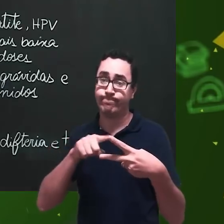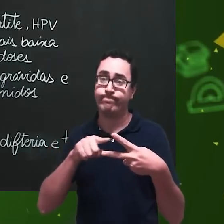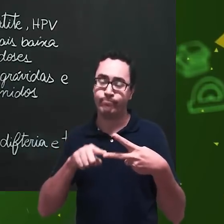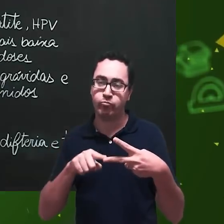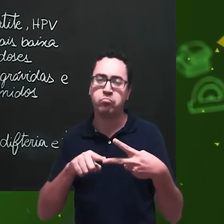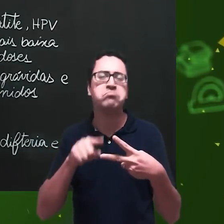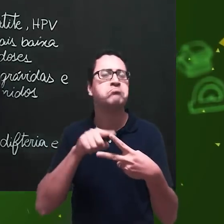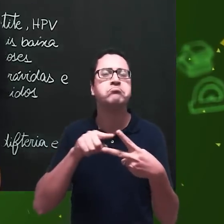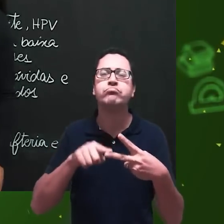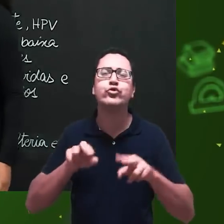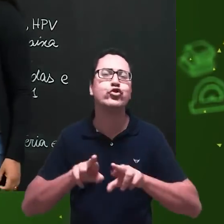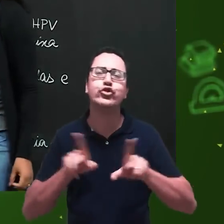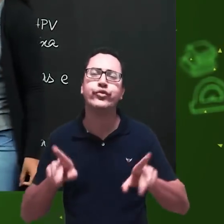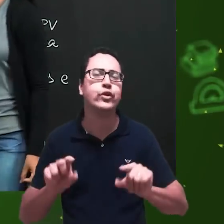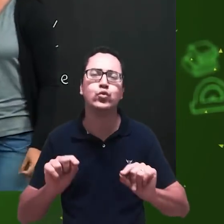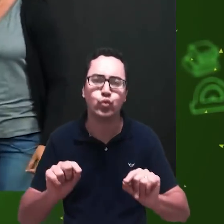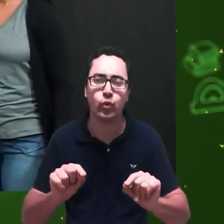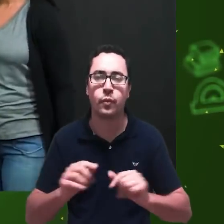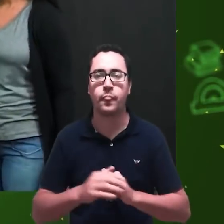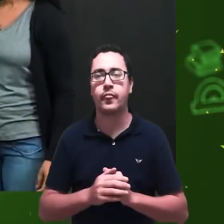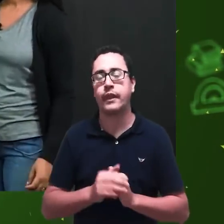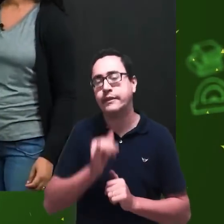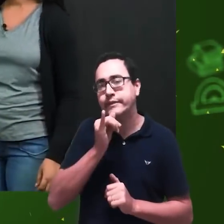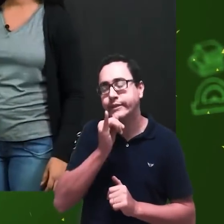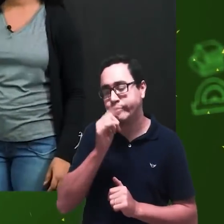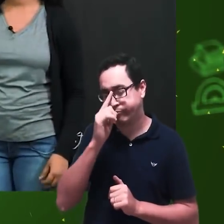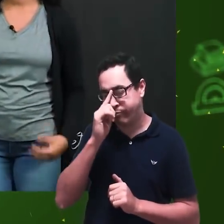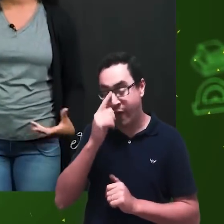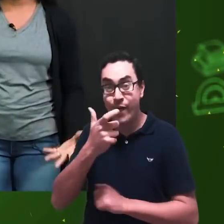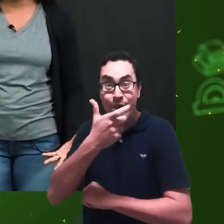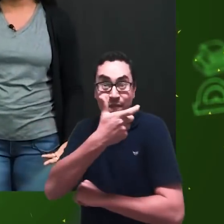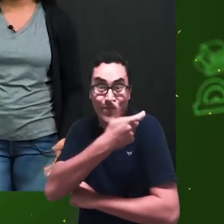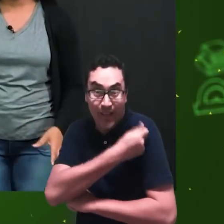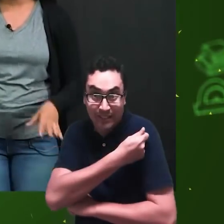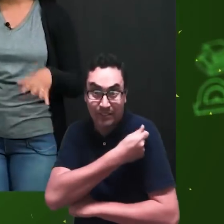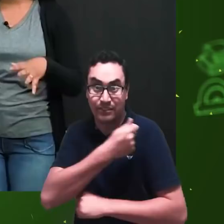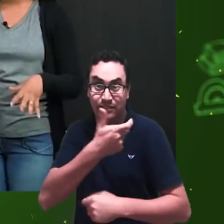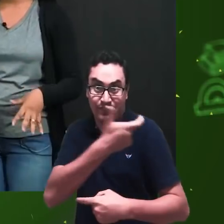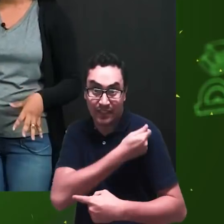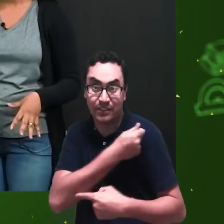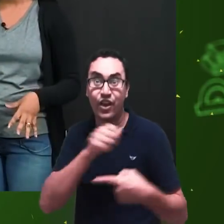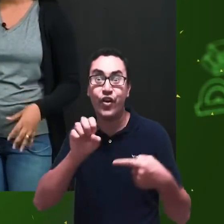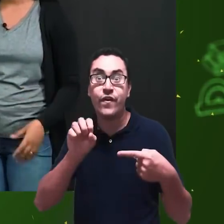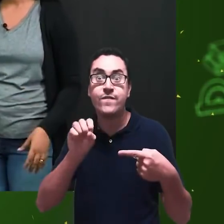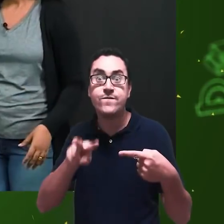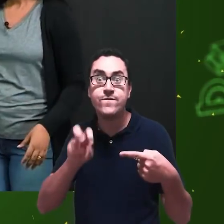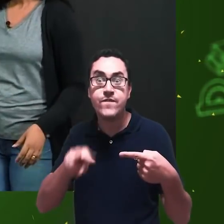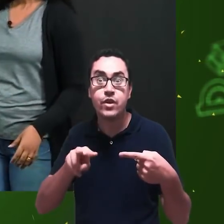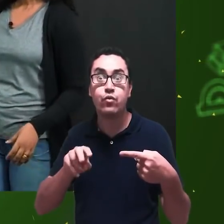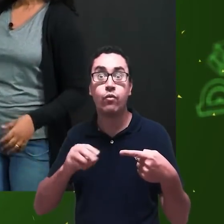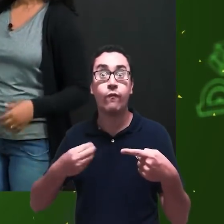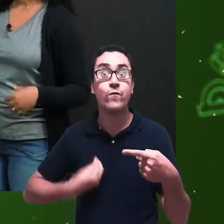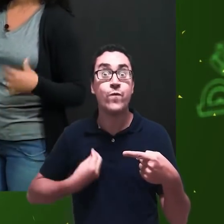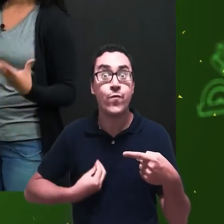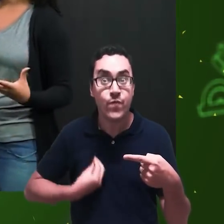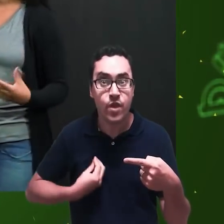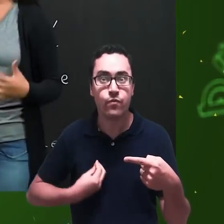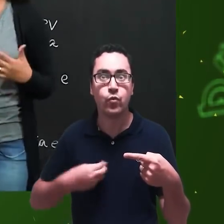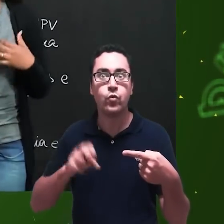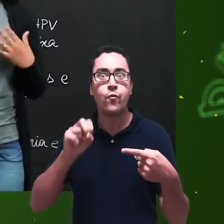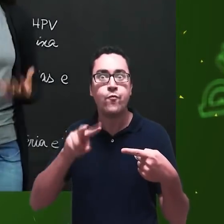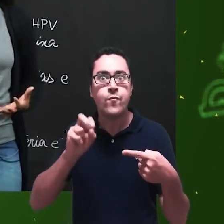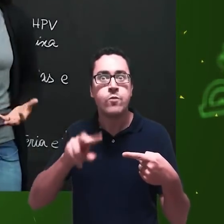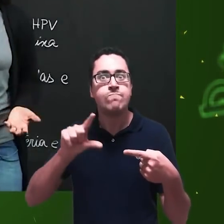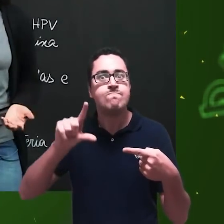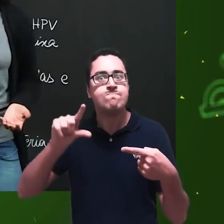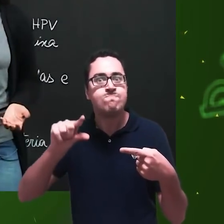Diferença entre elas. Quando eu falo de uma vacina com um vírus vivo, porém um vírus atenuado, A reação do meu